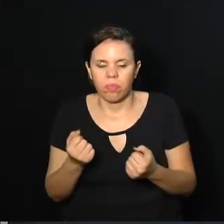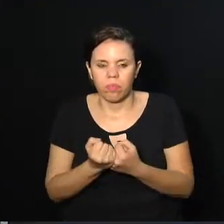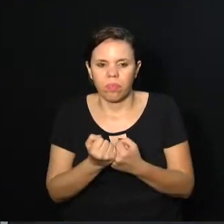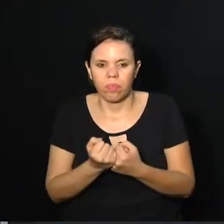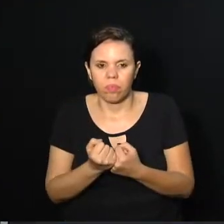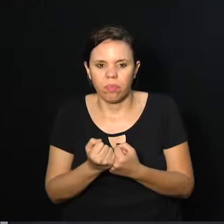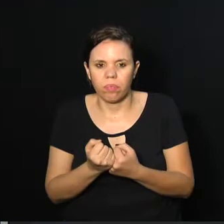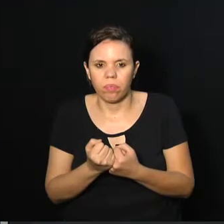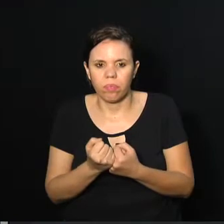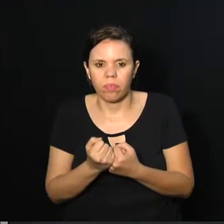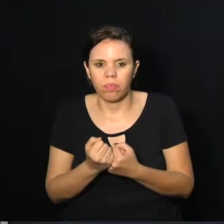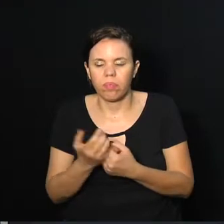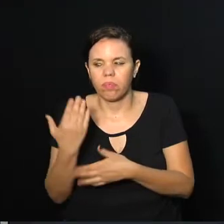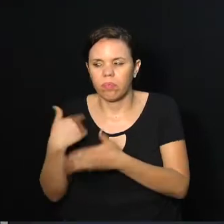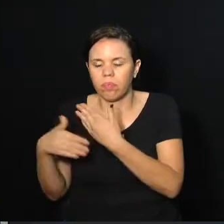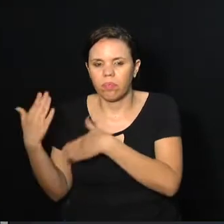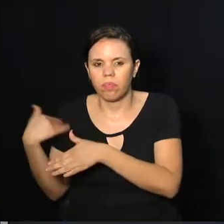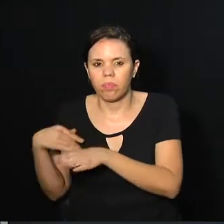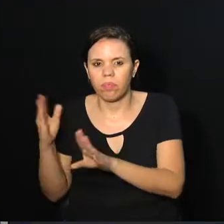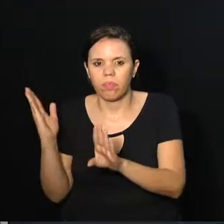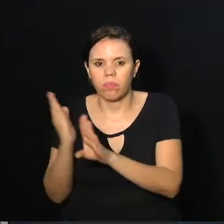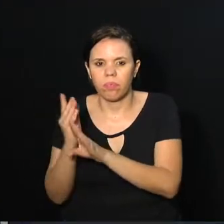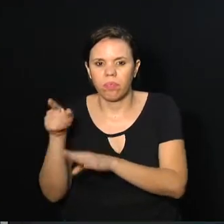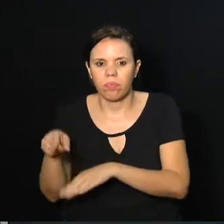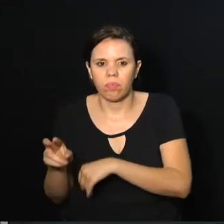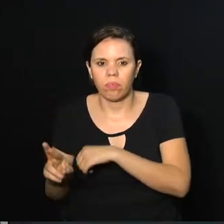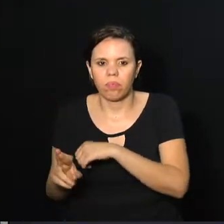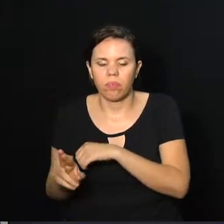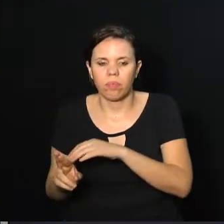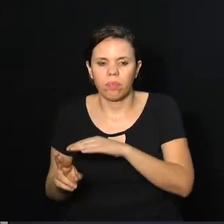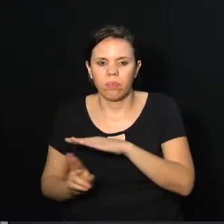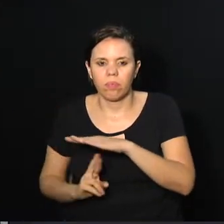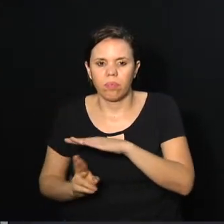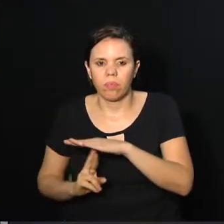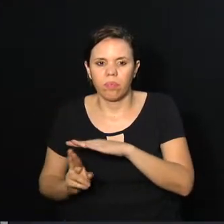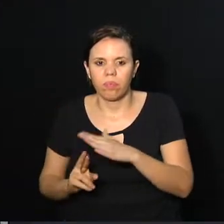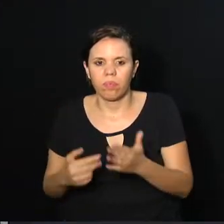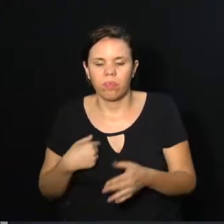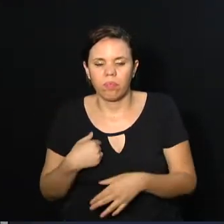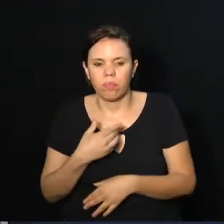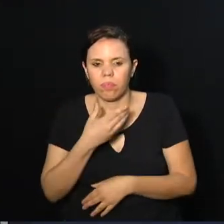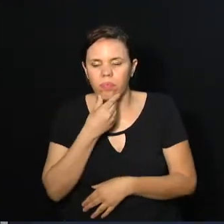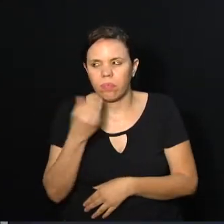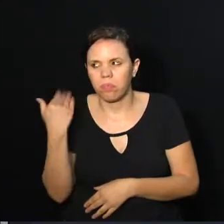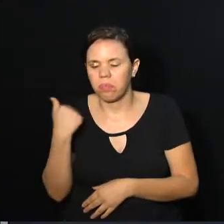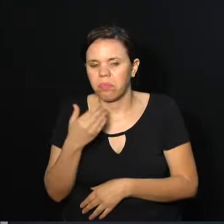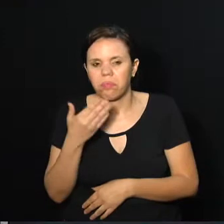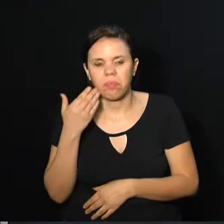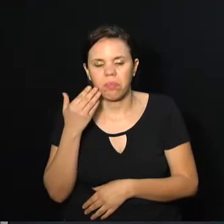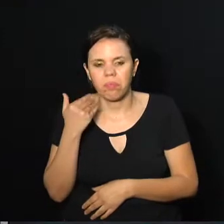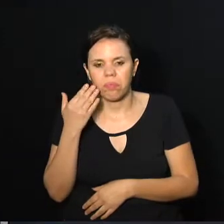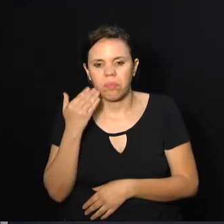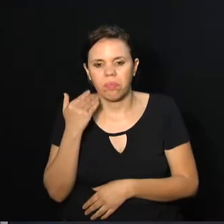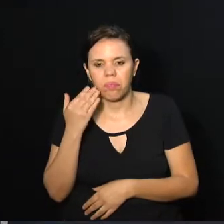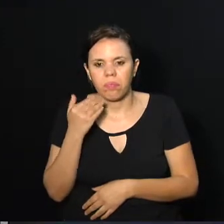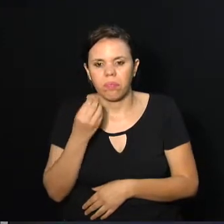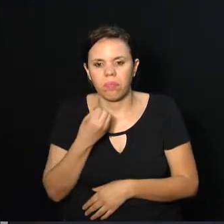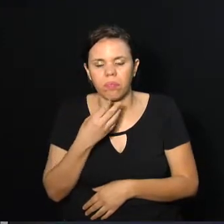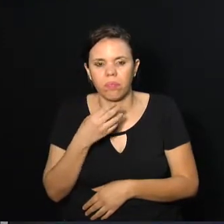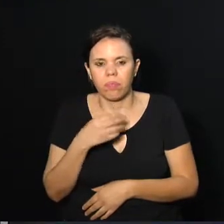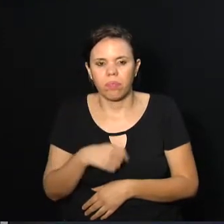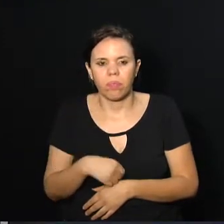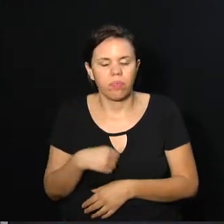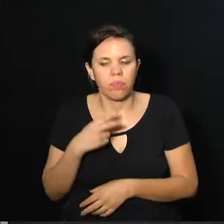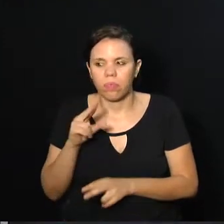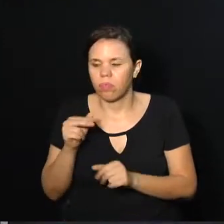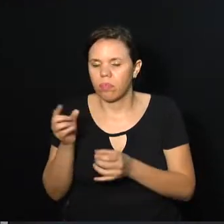ficou ali na rodoviária muito tempo no carro, certo? Era um menino muito bom, tanto é que a gente nunca